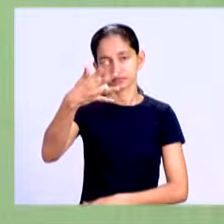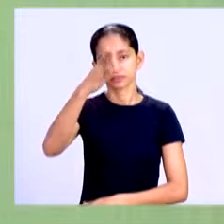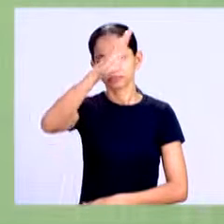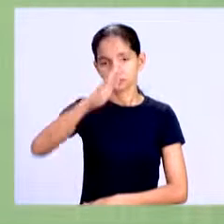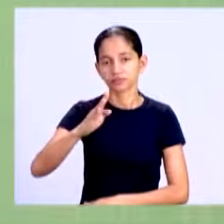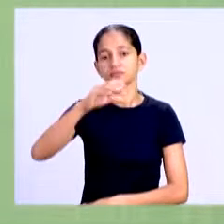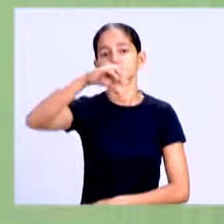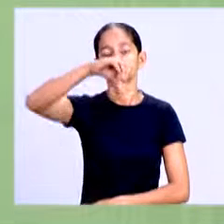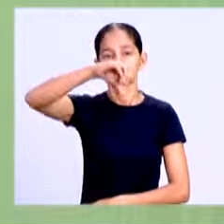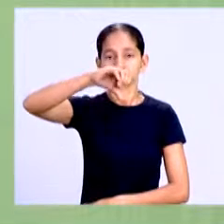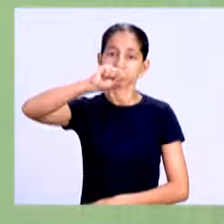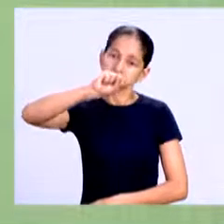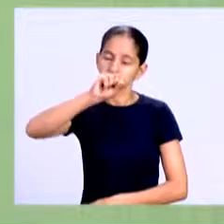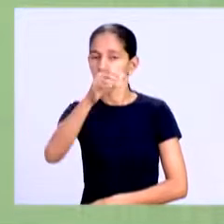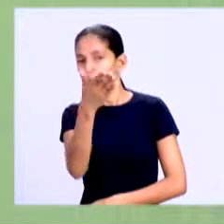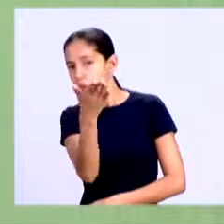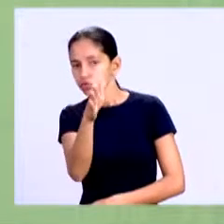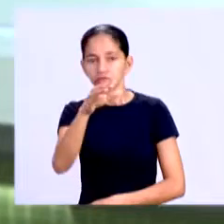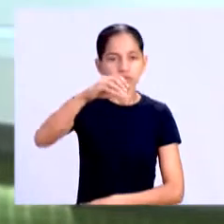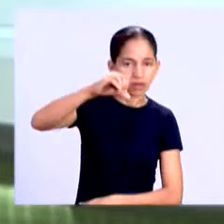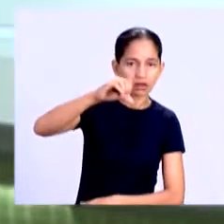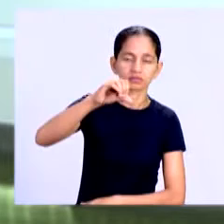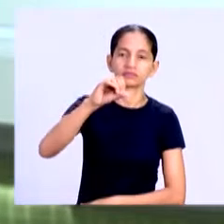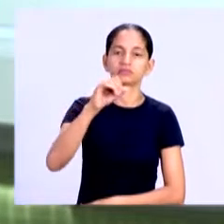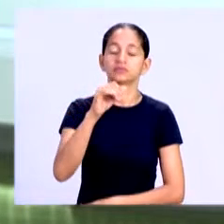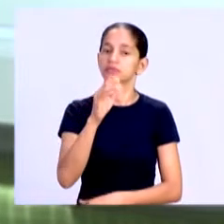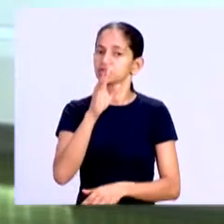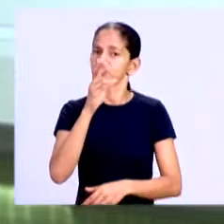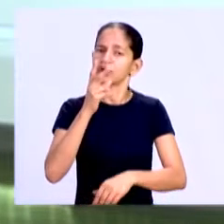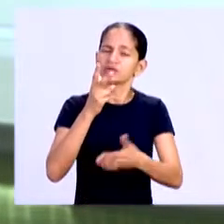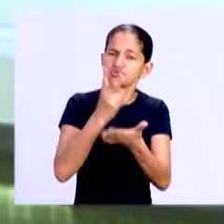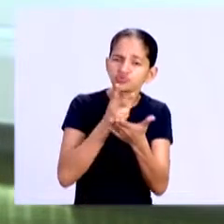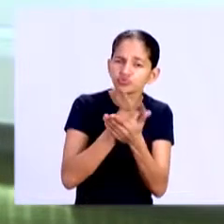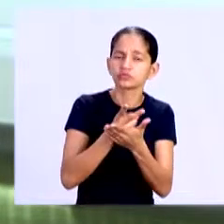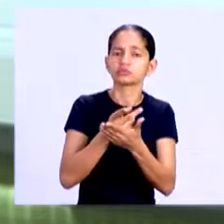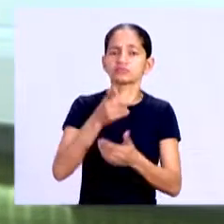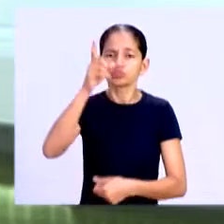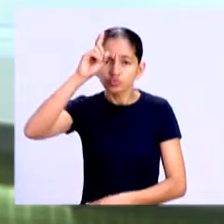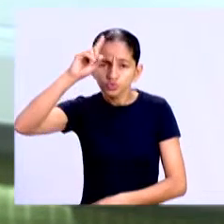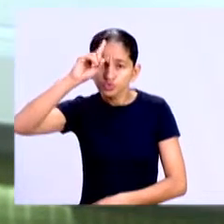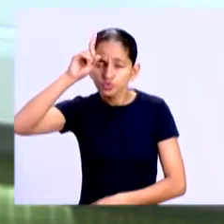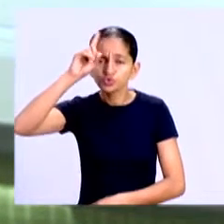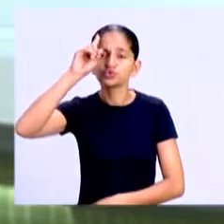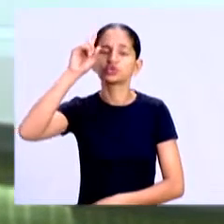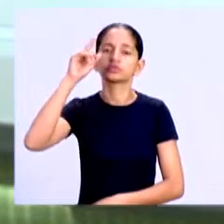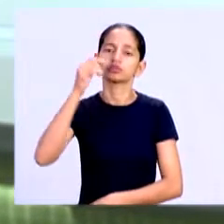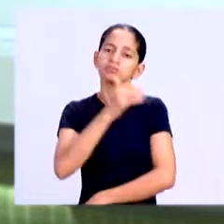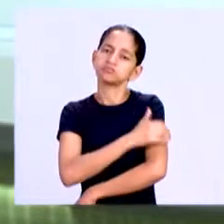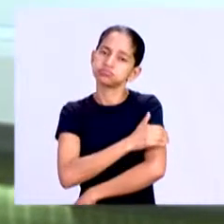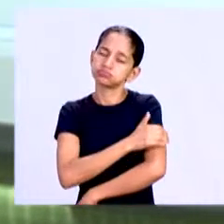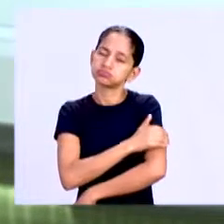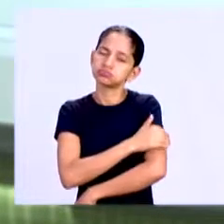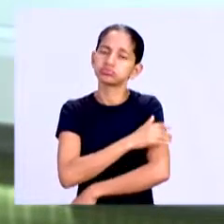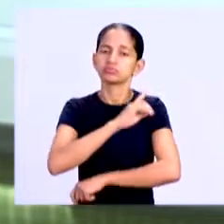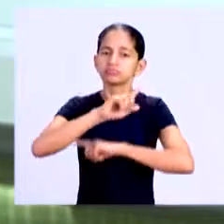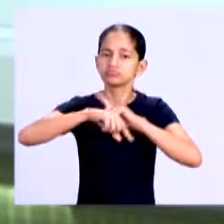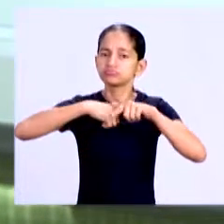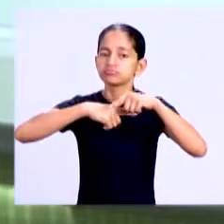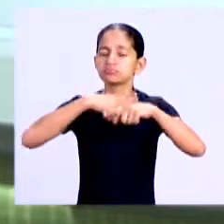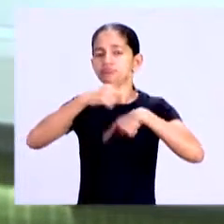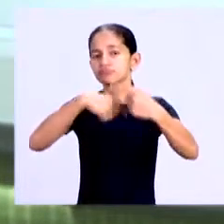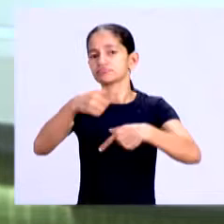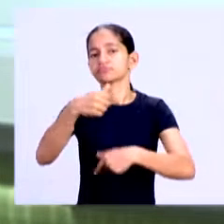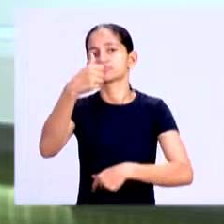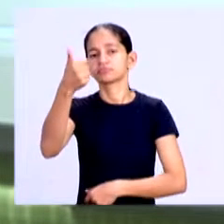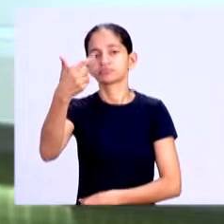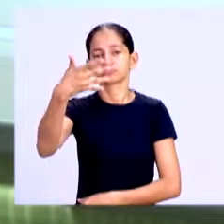Então, se a pessoa apresenta várias vezes a pressão por 140/80